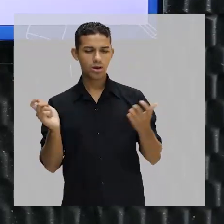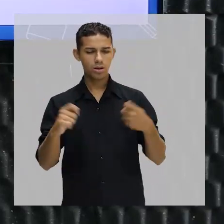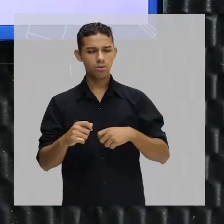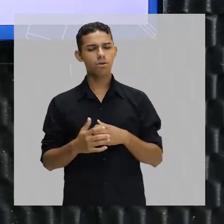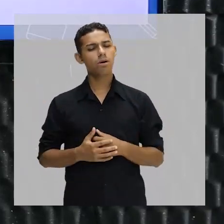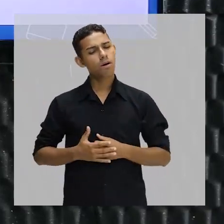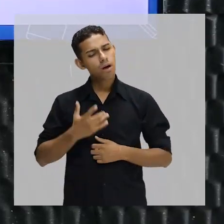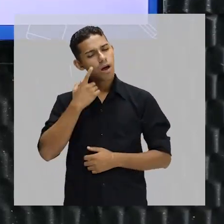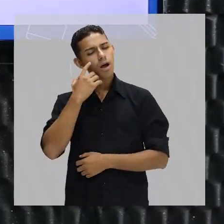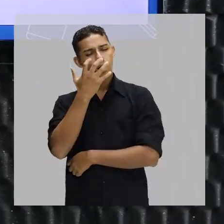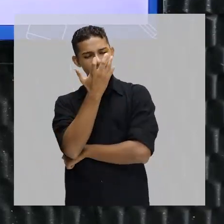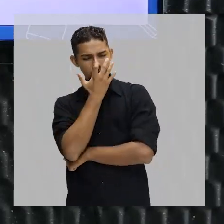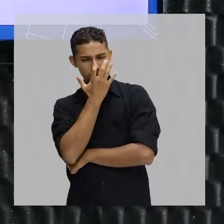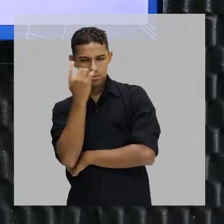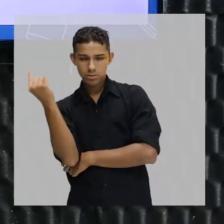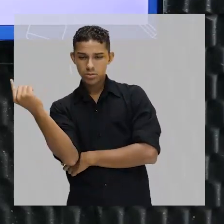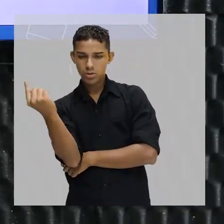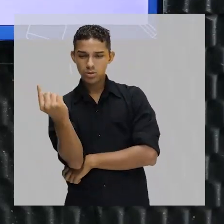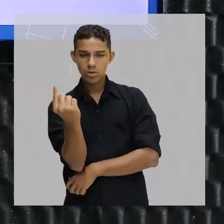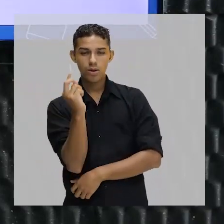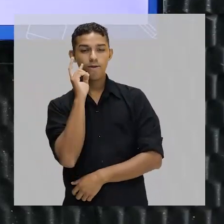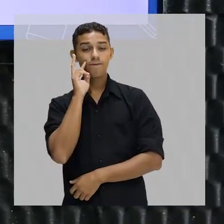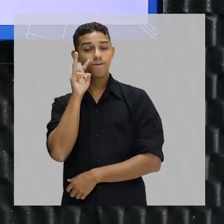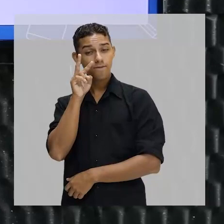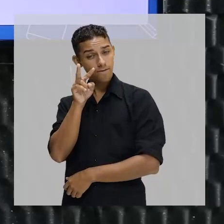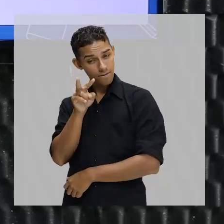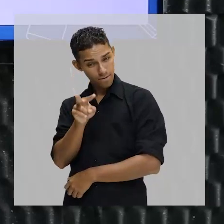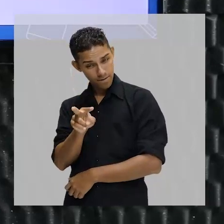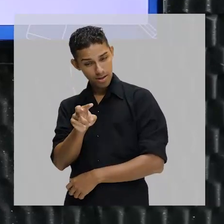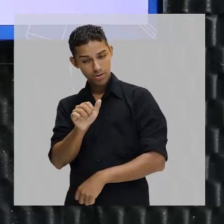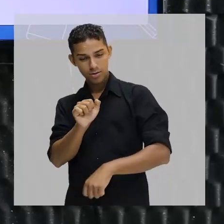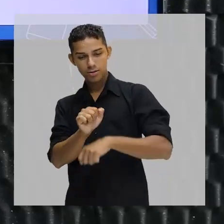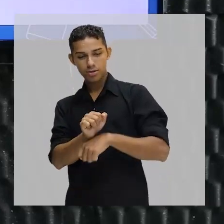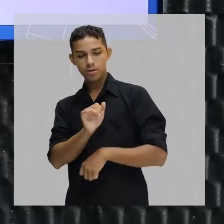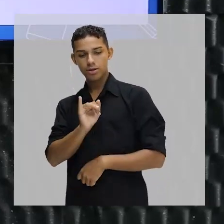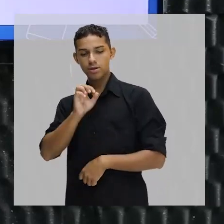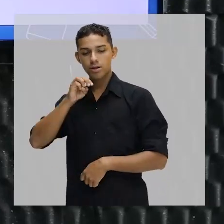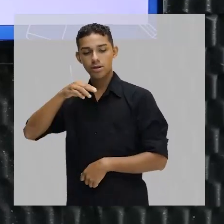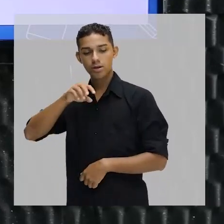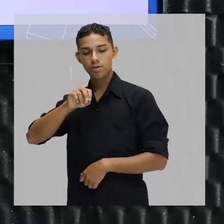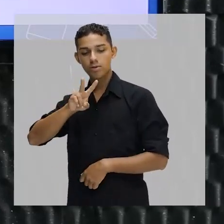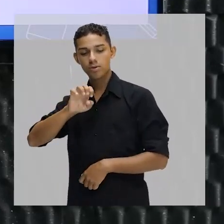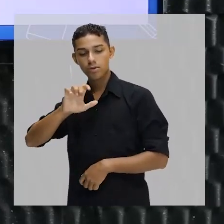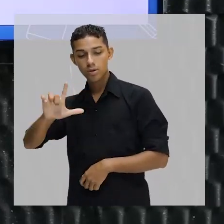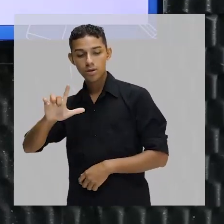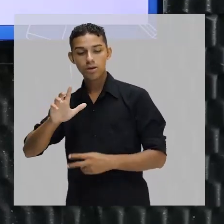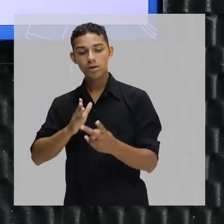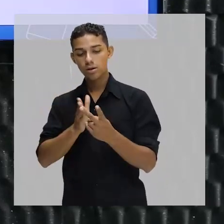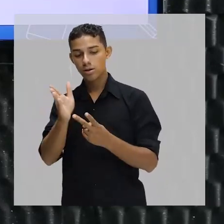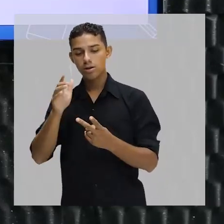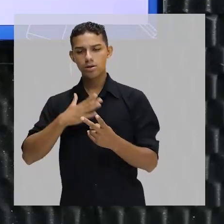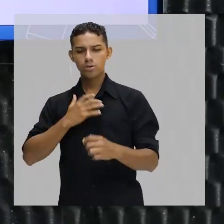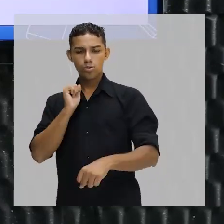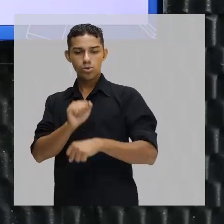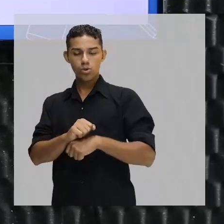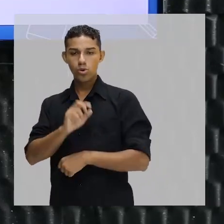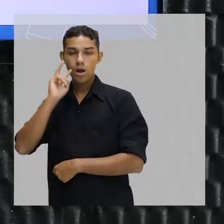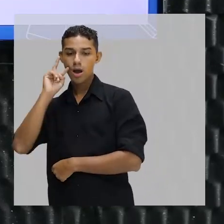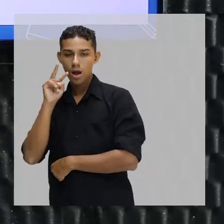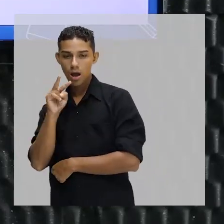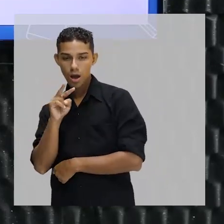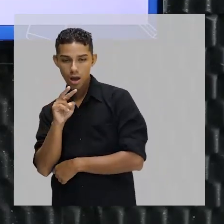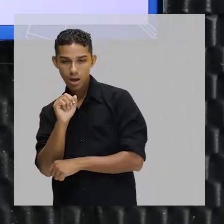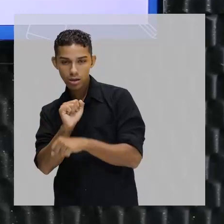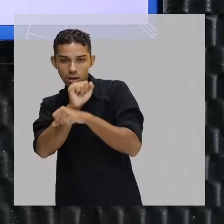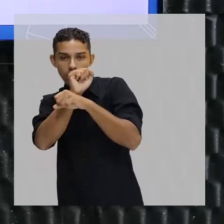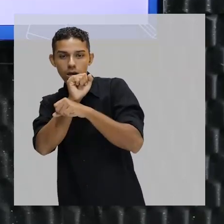determinada pessoa pela primeira vez, ele ficou imóvel. Fiquei ali te vendo imóvel. E aí já